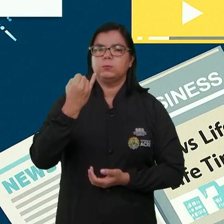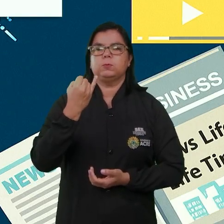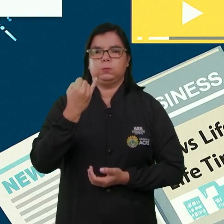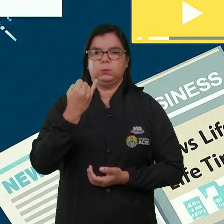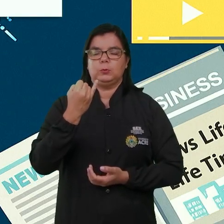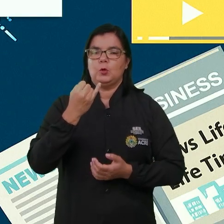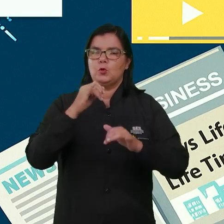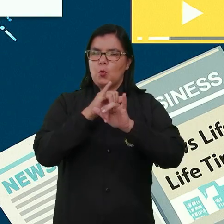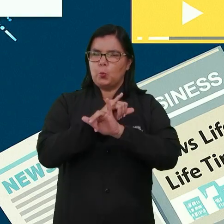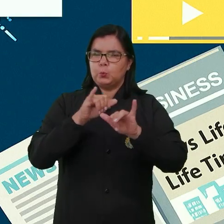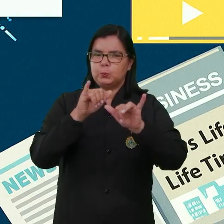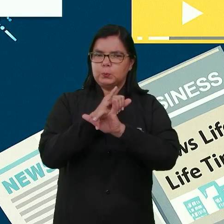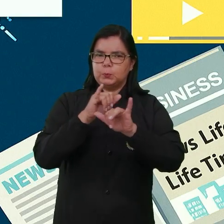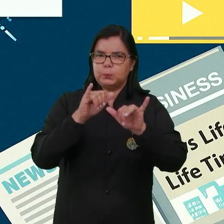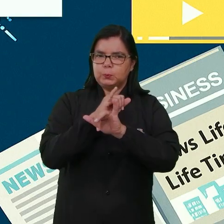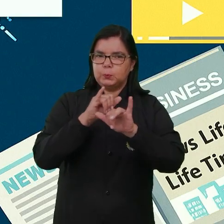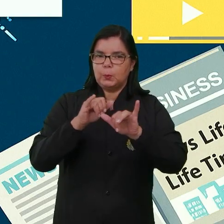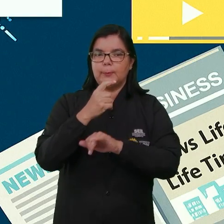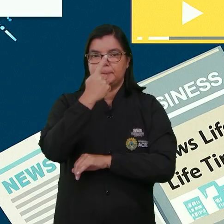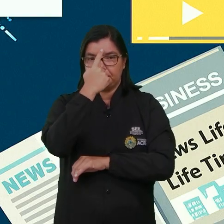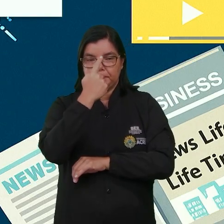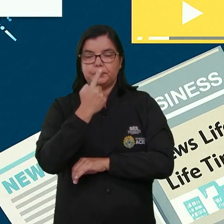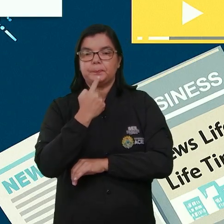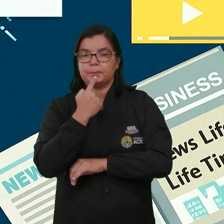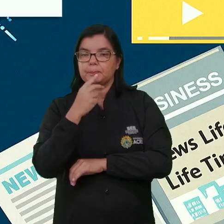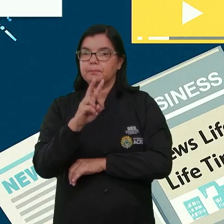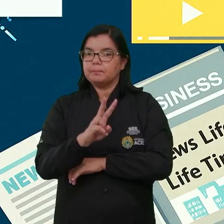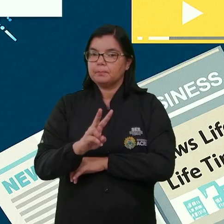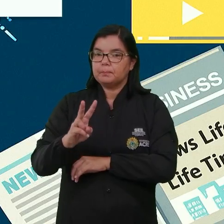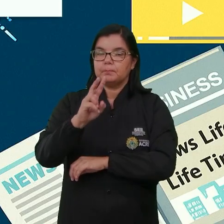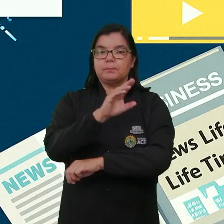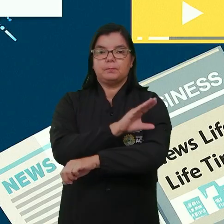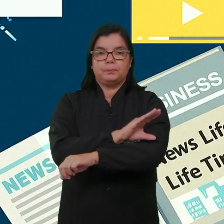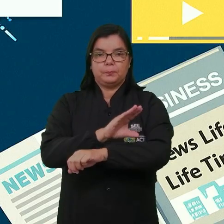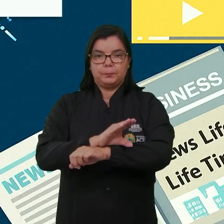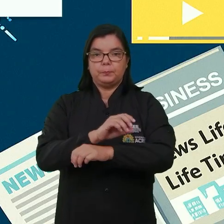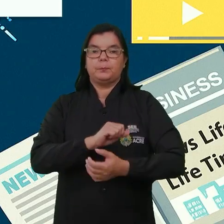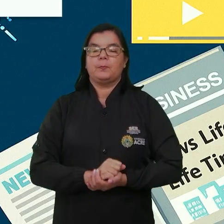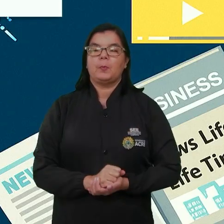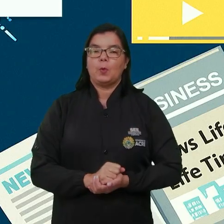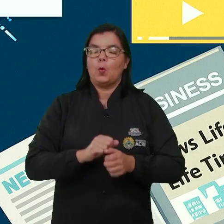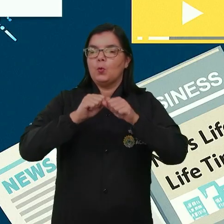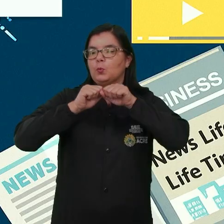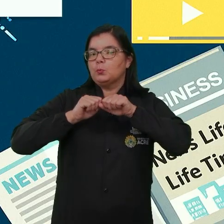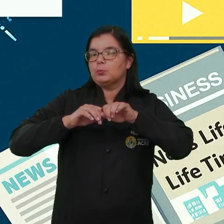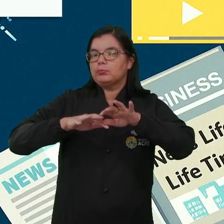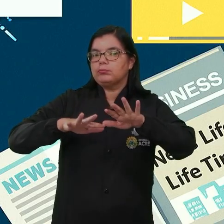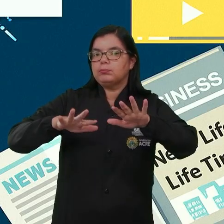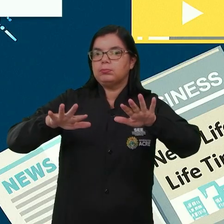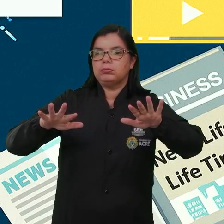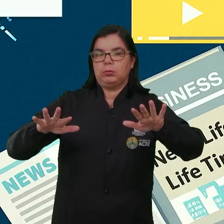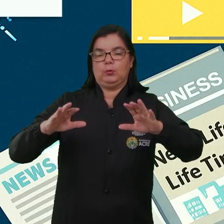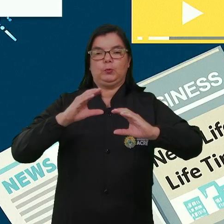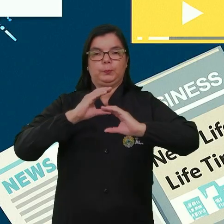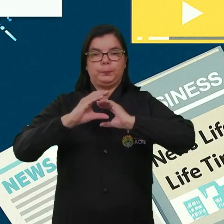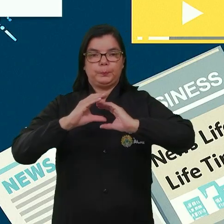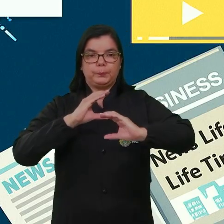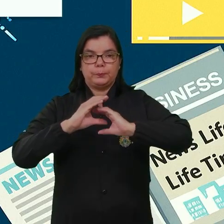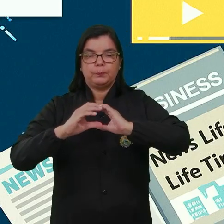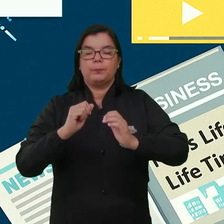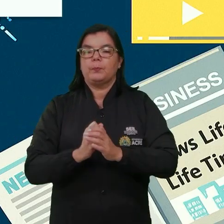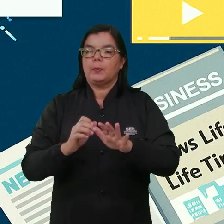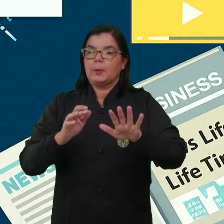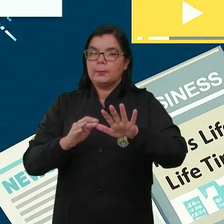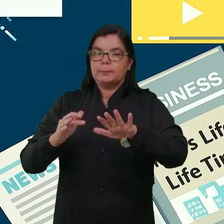intensos fluxos de informação, imagens e valores culturais, difundidos pelos meios de